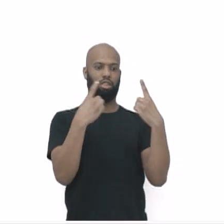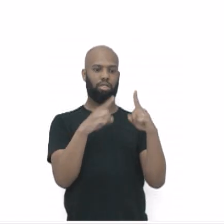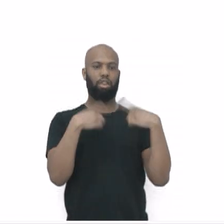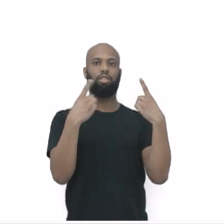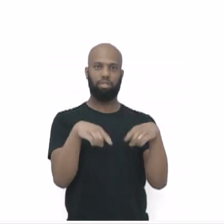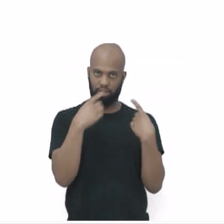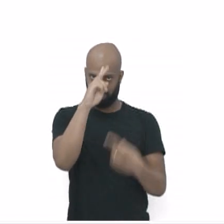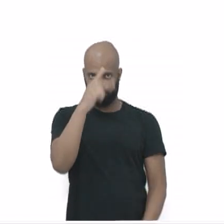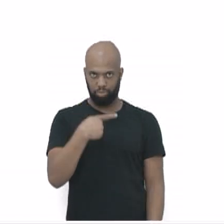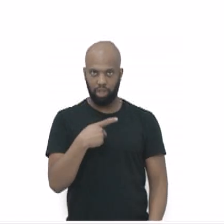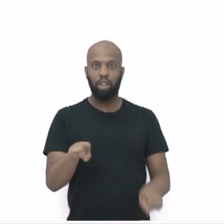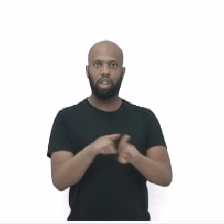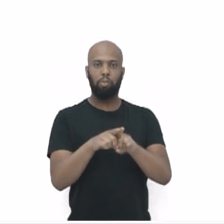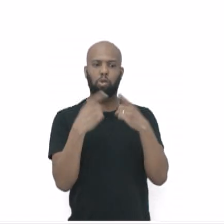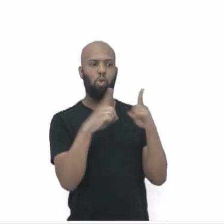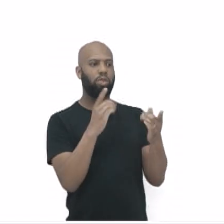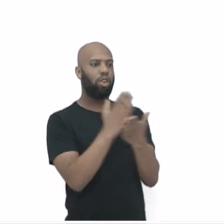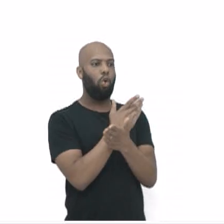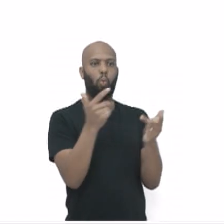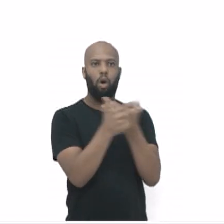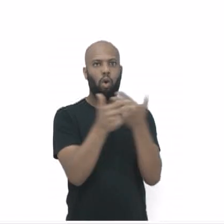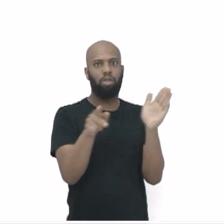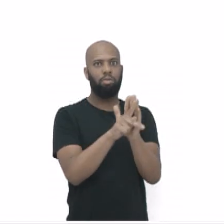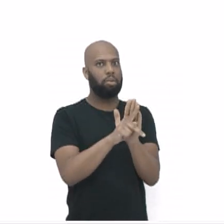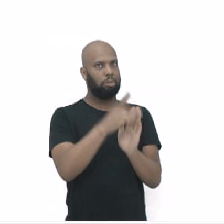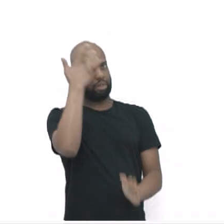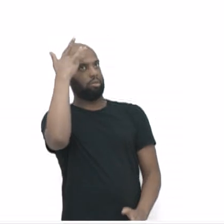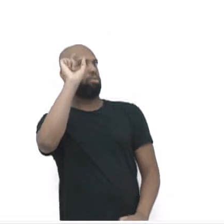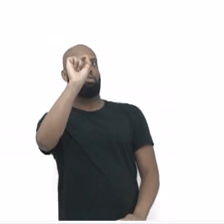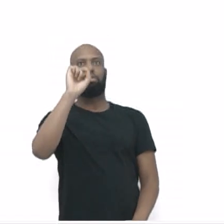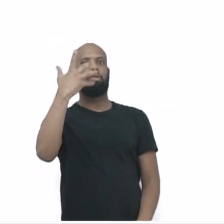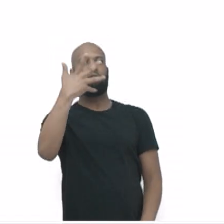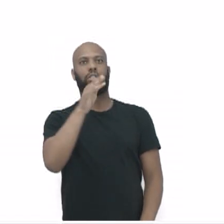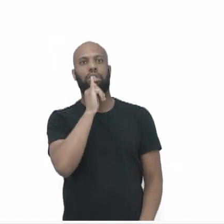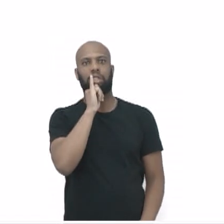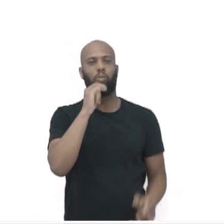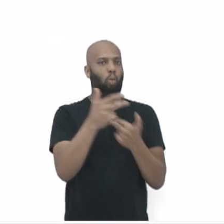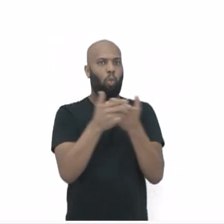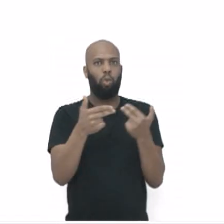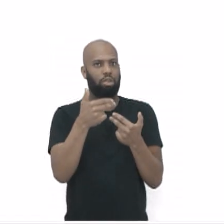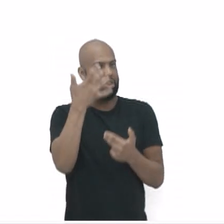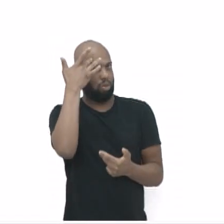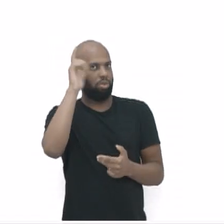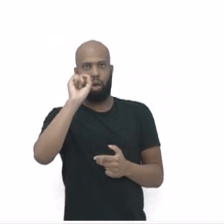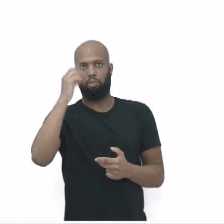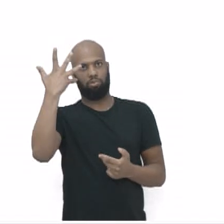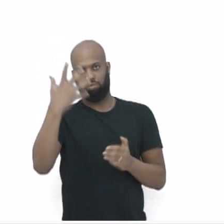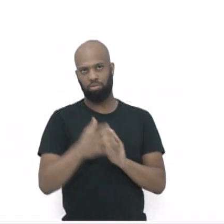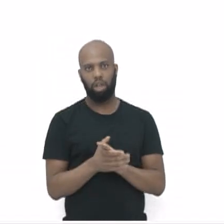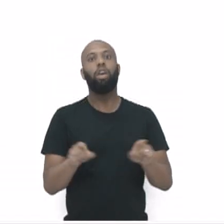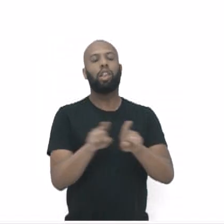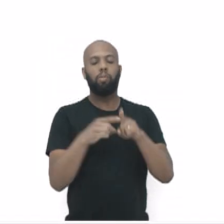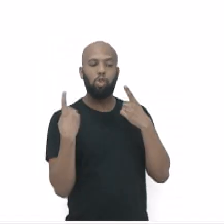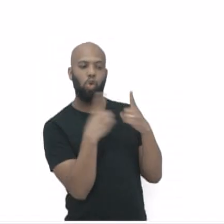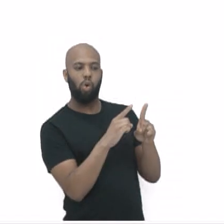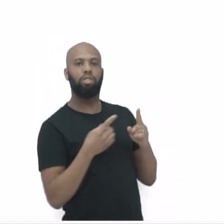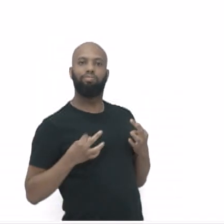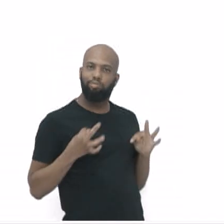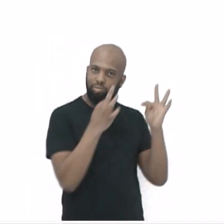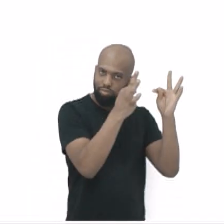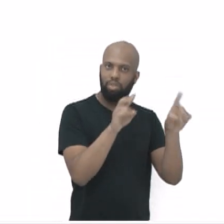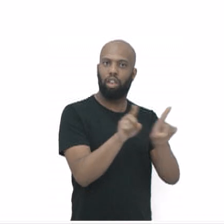a complicação? A complicação aqui, ó. A ruiva, que é a garota aí, filha do dono da livraria,